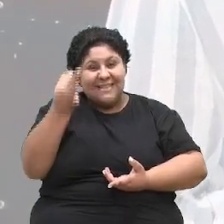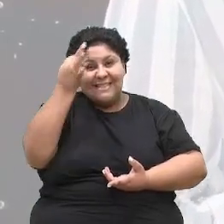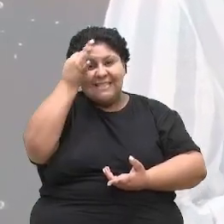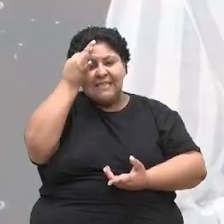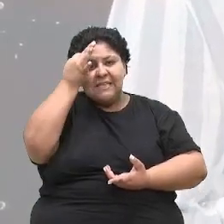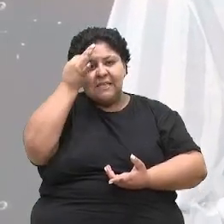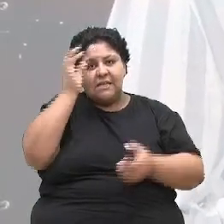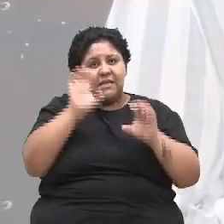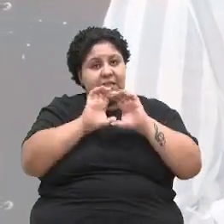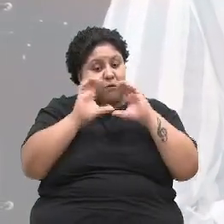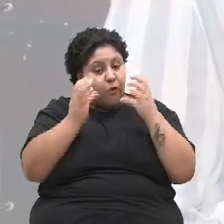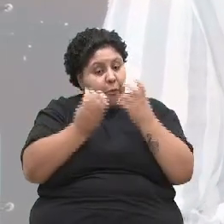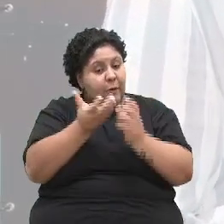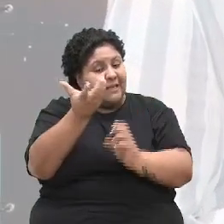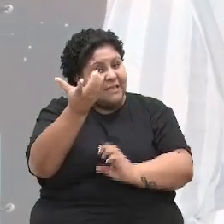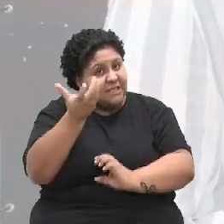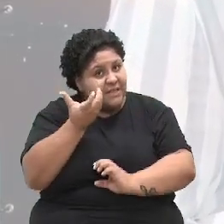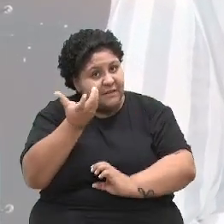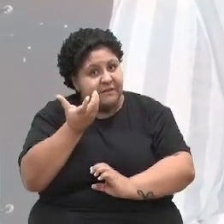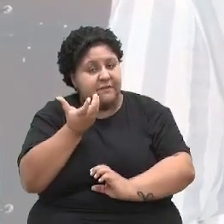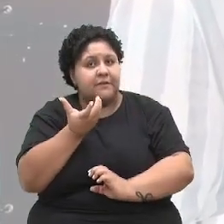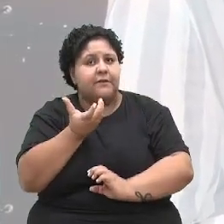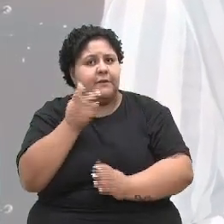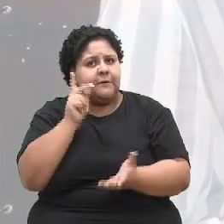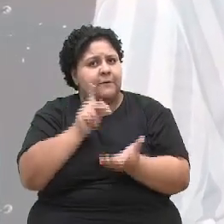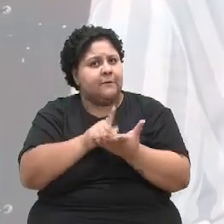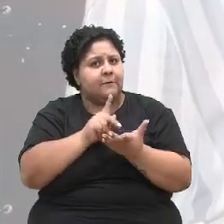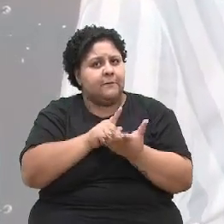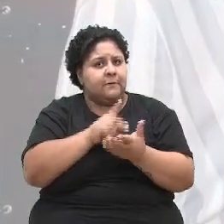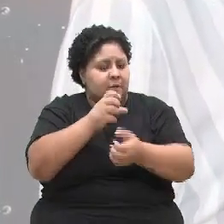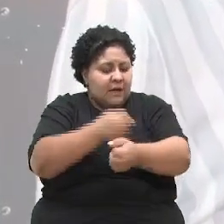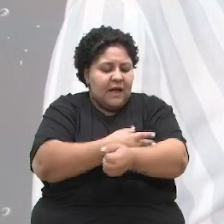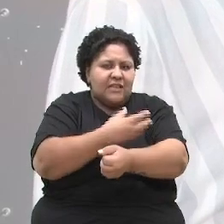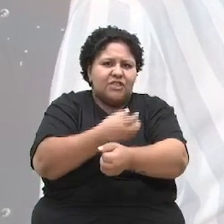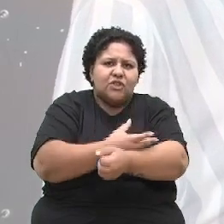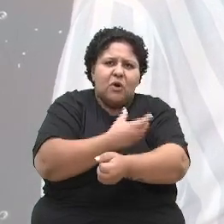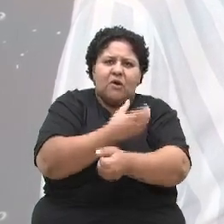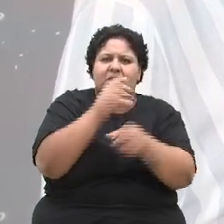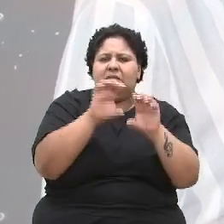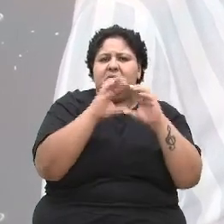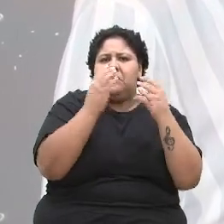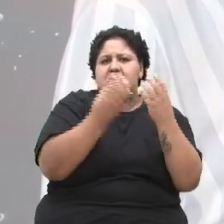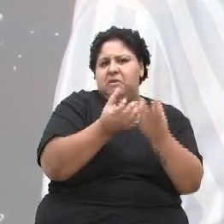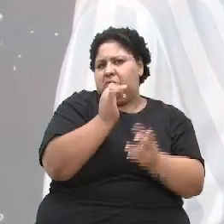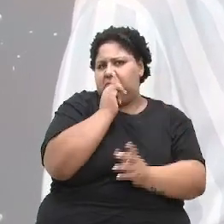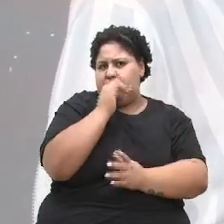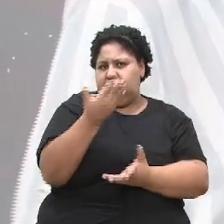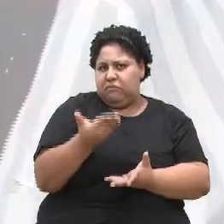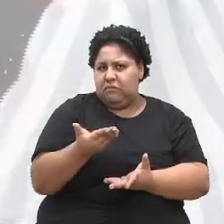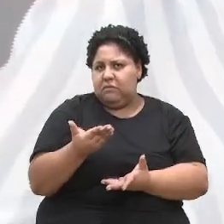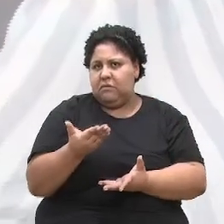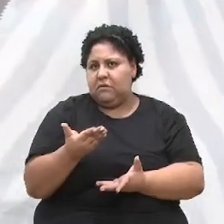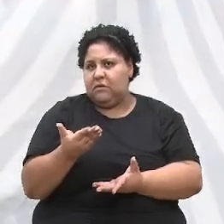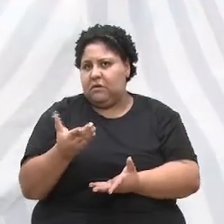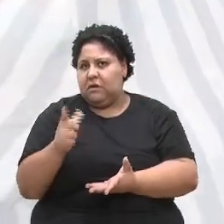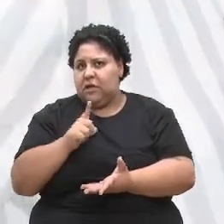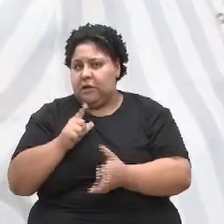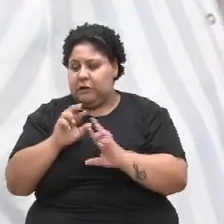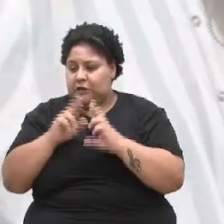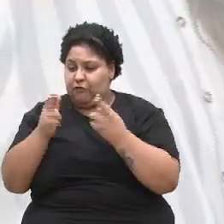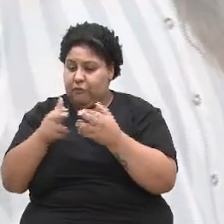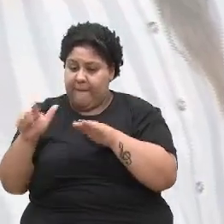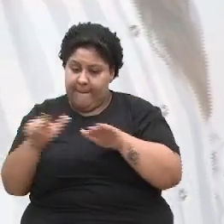comunidade quer de verdade, como as hortas comunitárias. Por exemplo, eu estive numa reunião a semana passada com